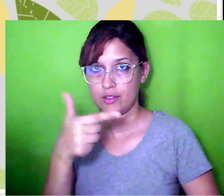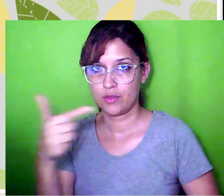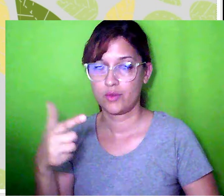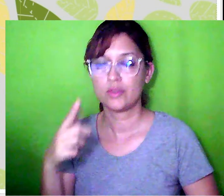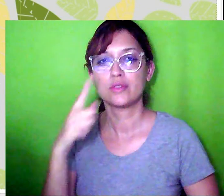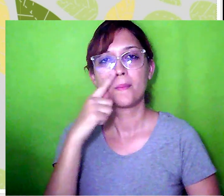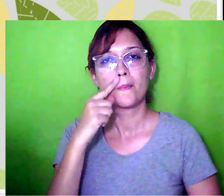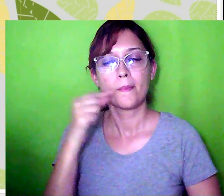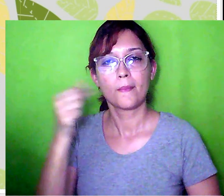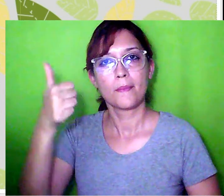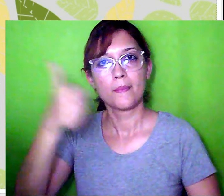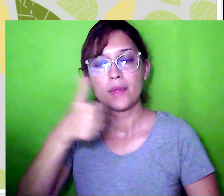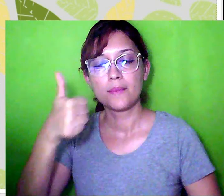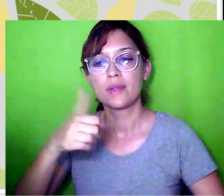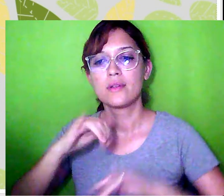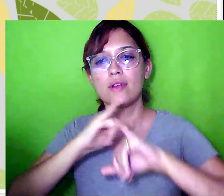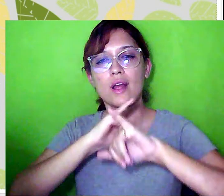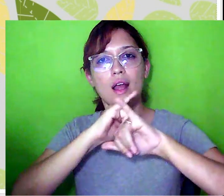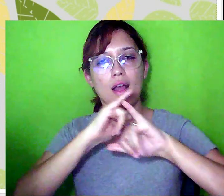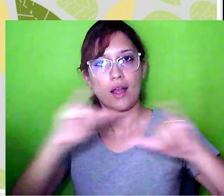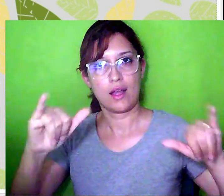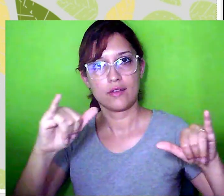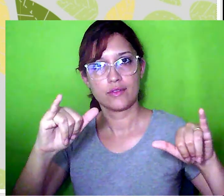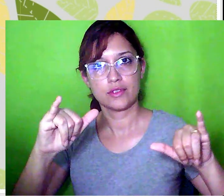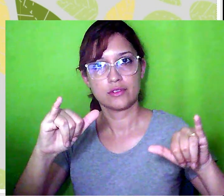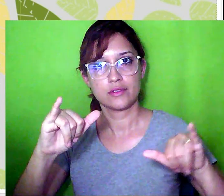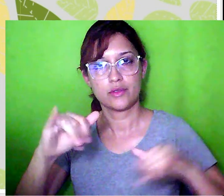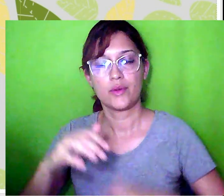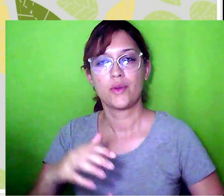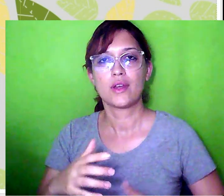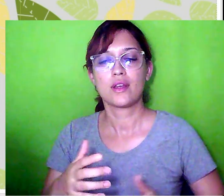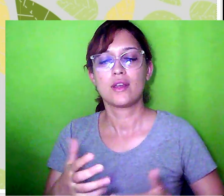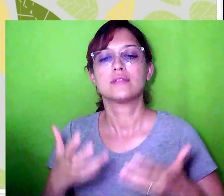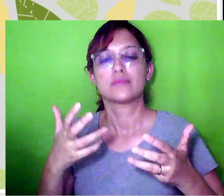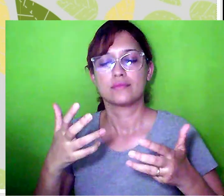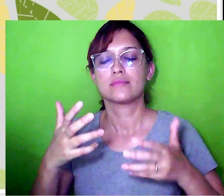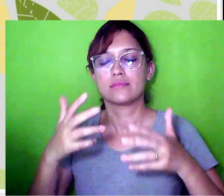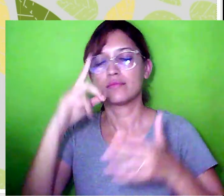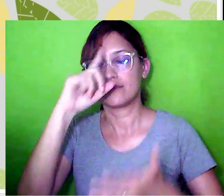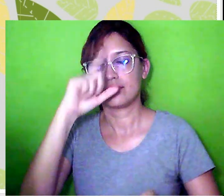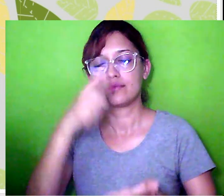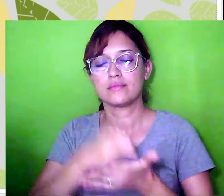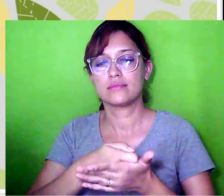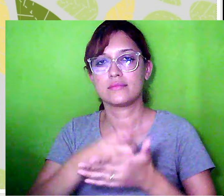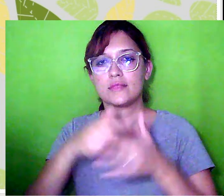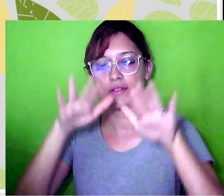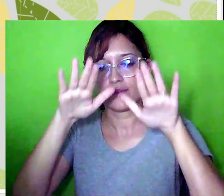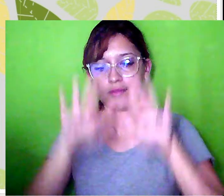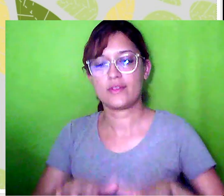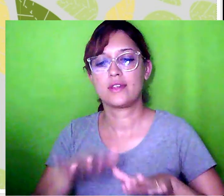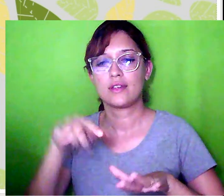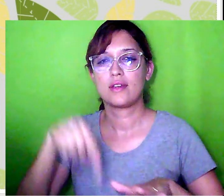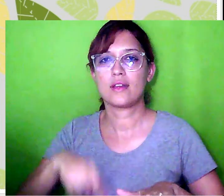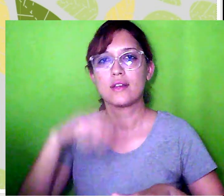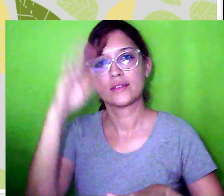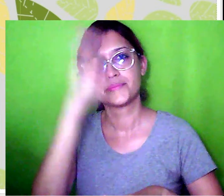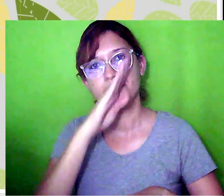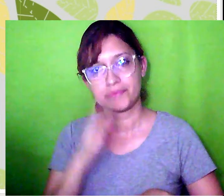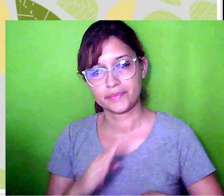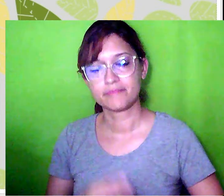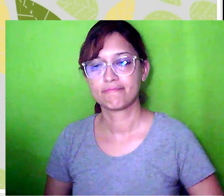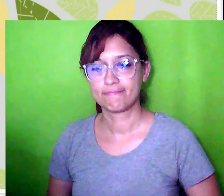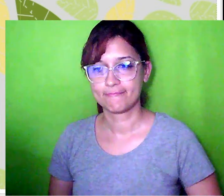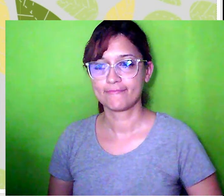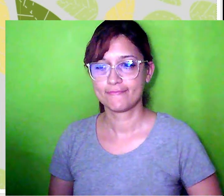1822, Dom Pedro I anunciou a sua decisão de ficar aqui no